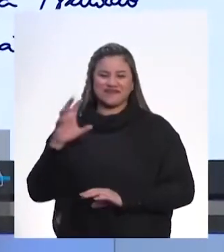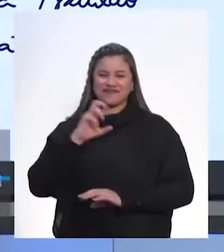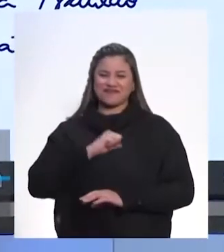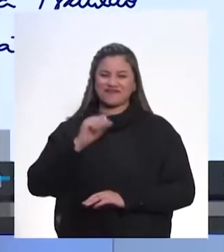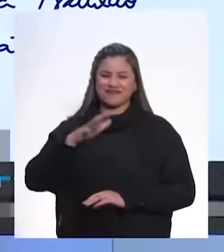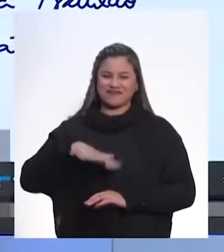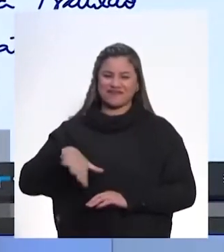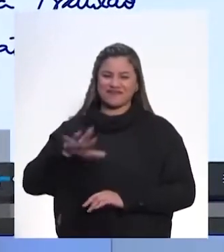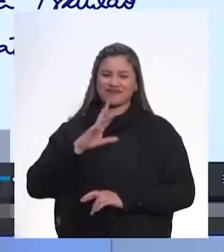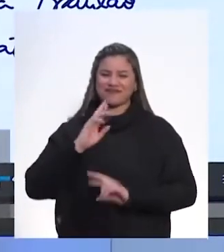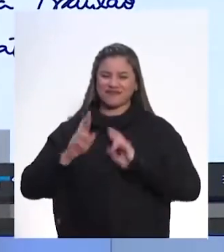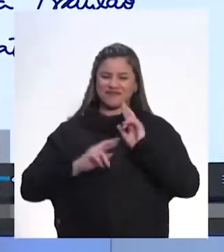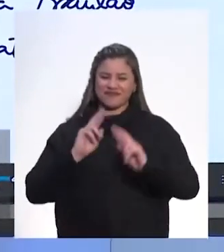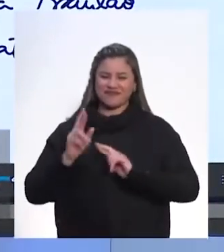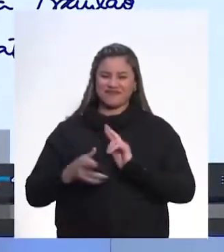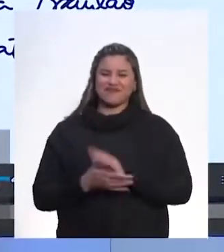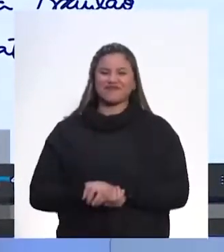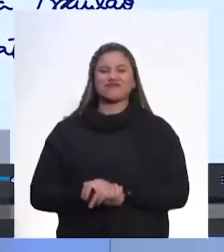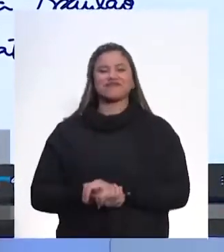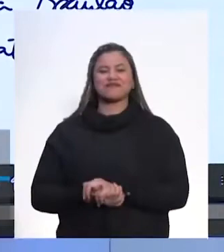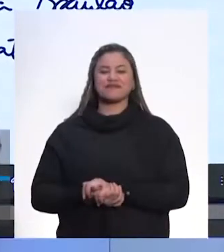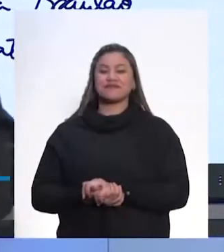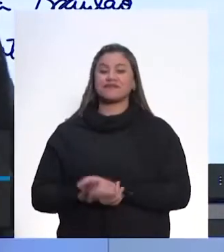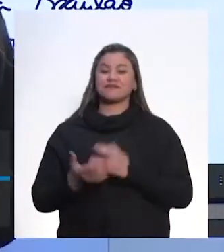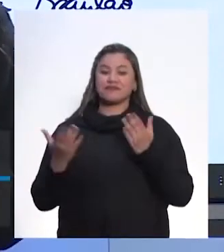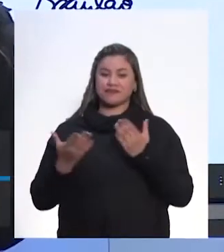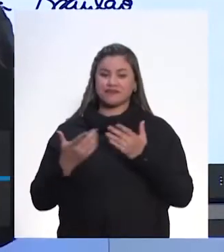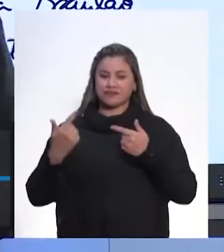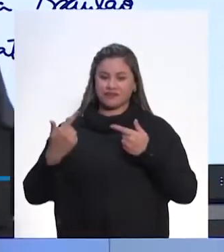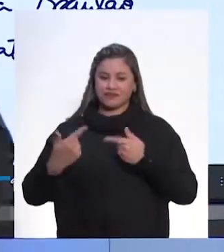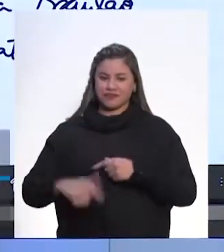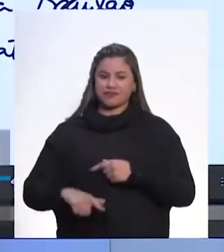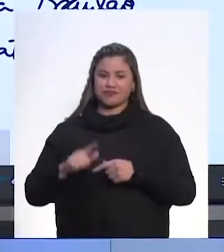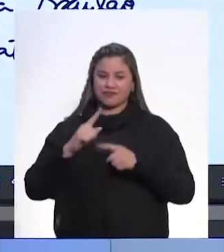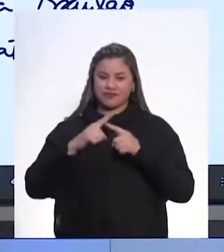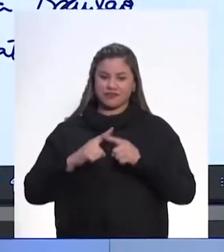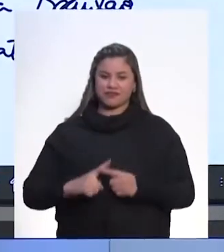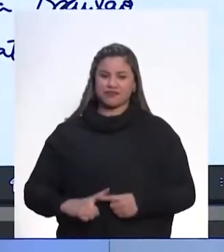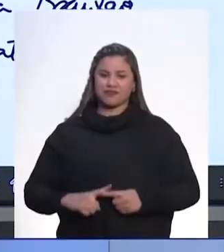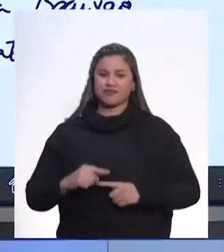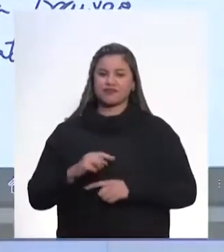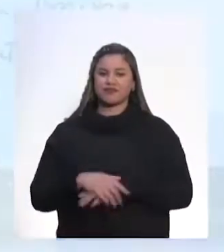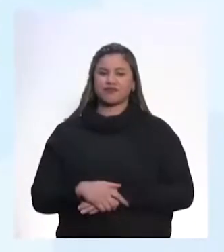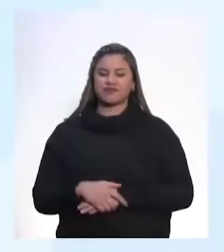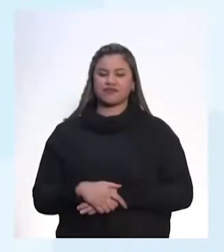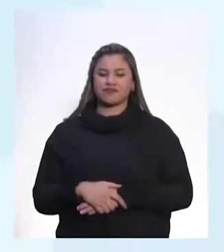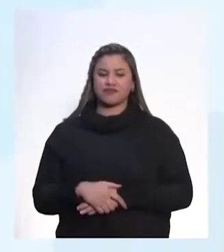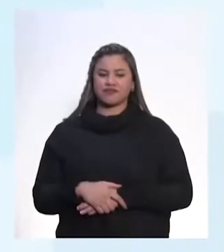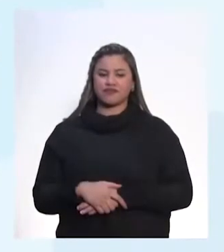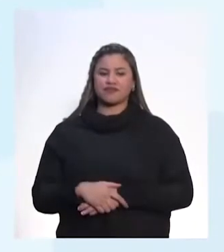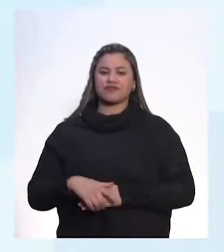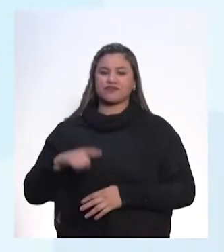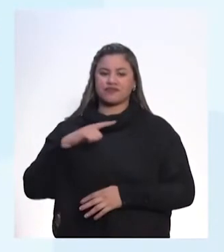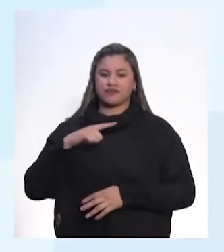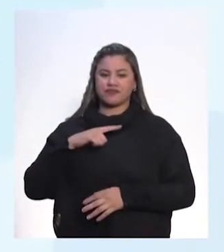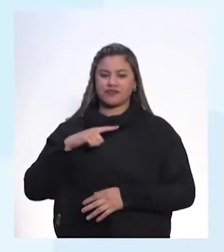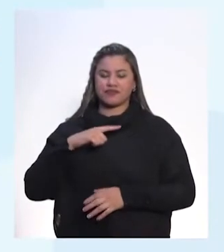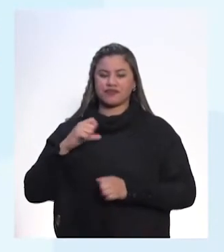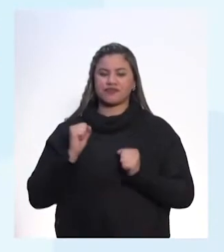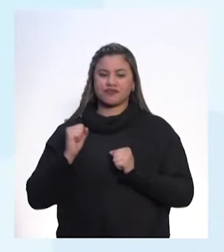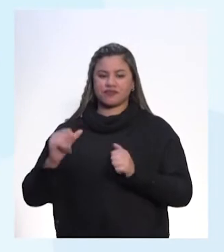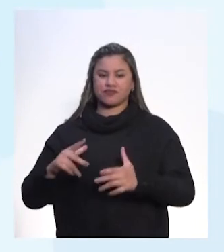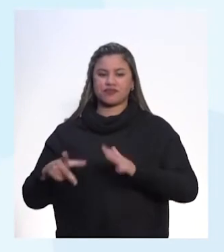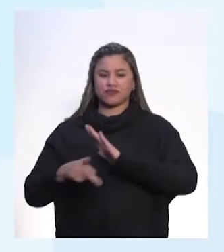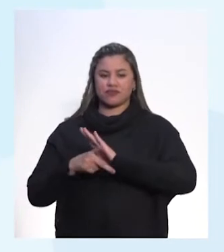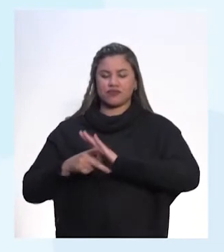as interações de vocês. Então, vamos agora para o nosso segundo desafio da aula de hoje. Vamos ver uma ação expressiva em dança. Como que a gente vai